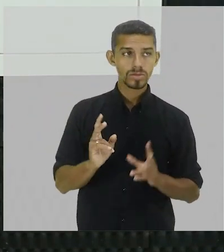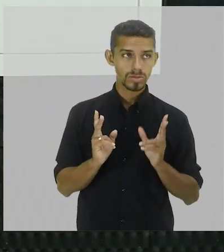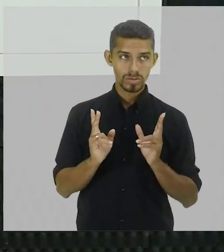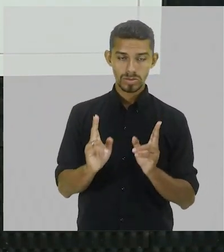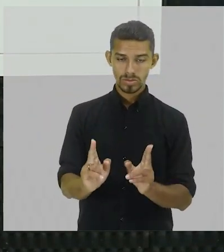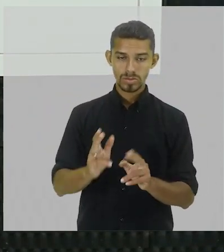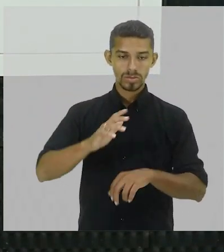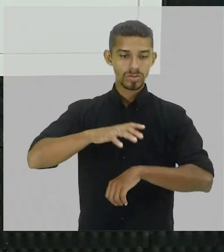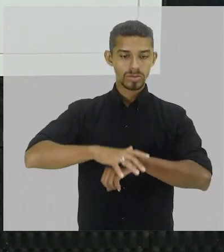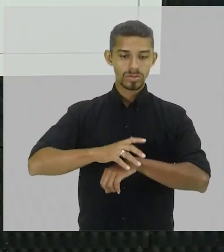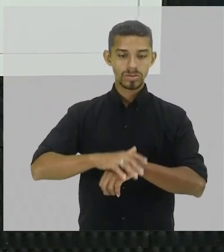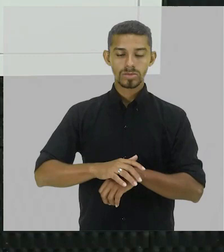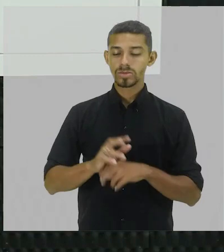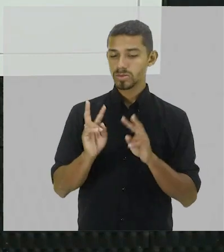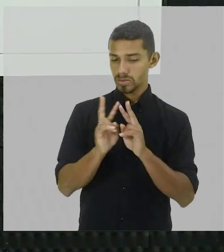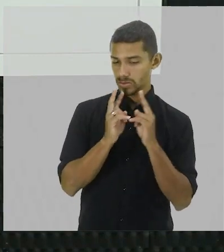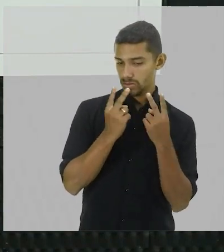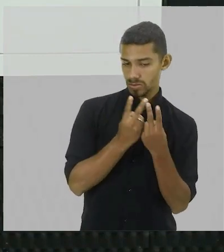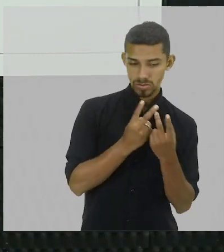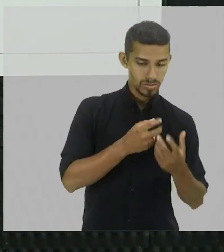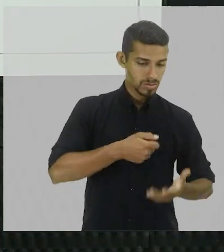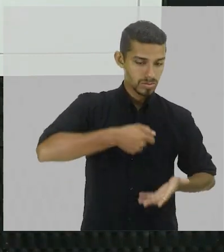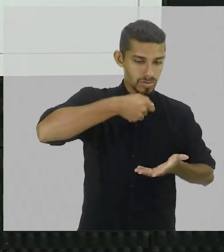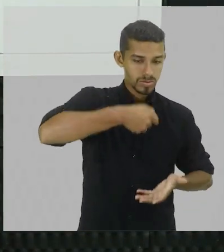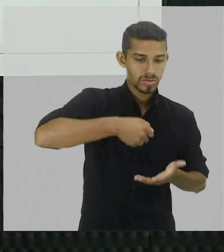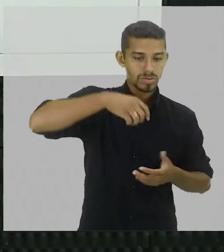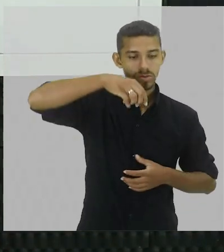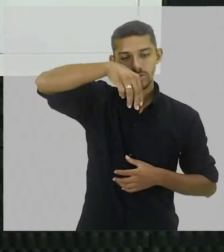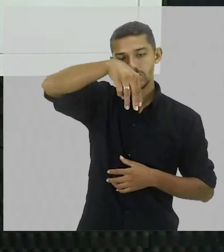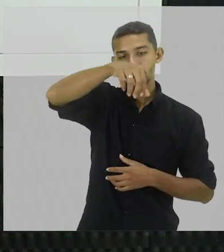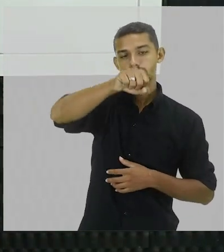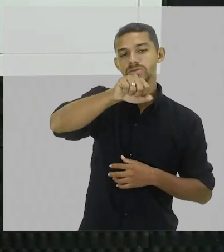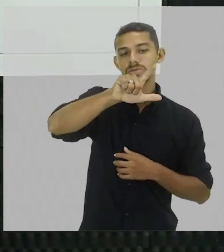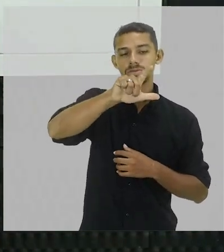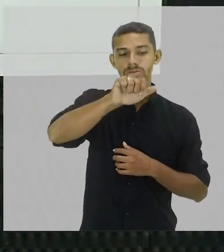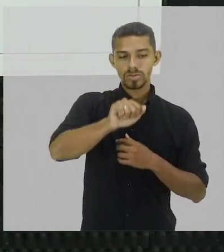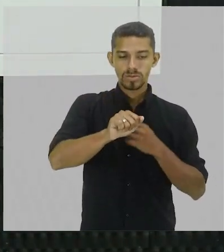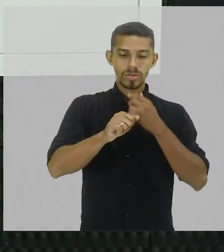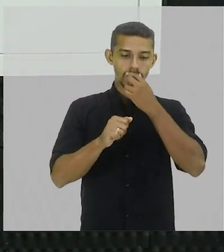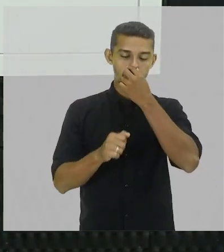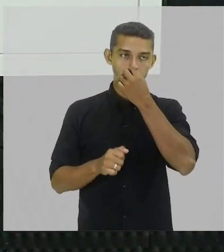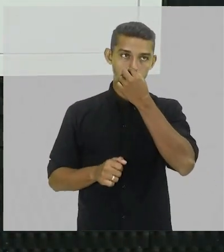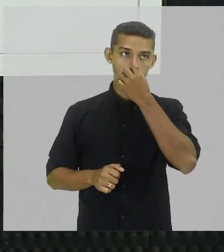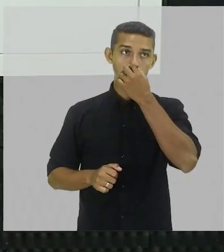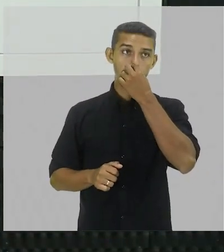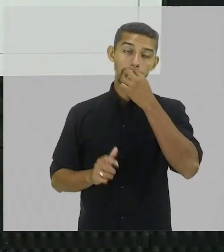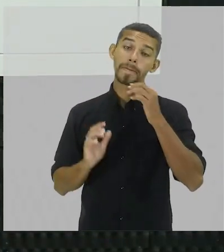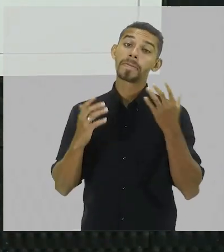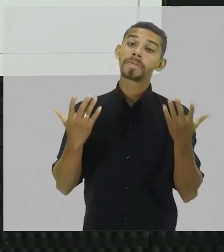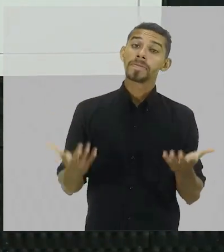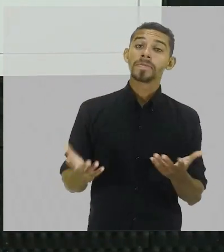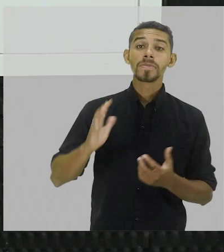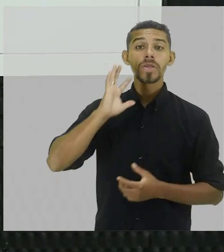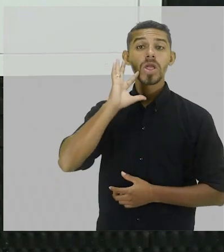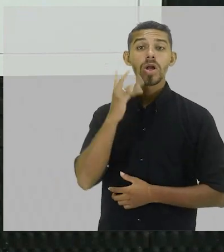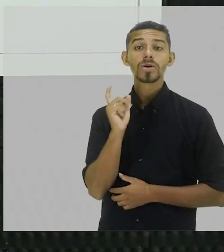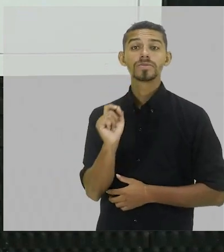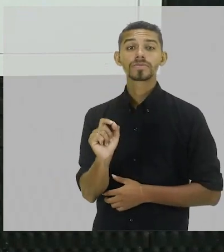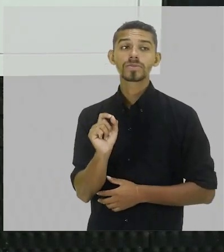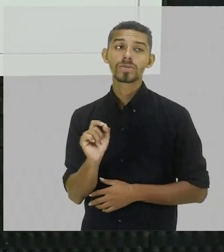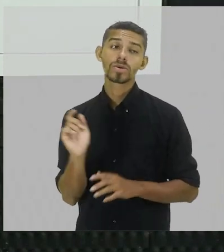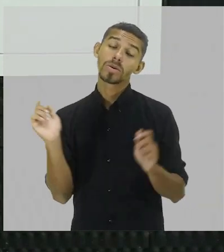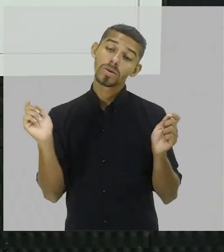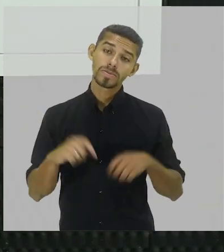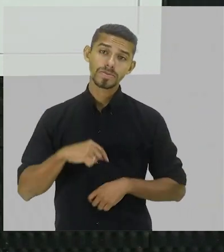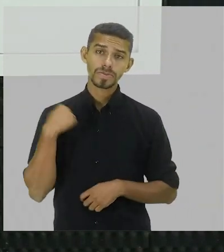ao volume dessa mala. O próprio enunciado falou isso aí. Tá? Então, o que acontece, turma?